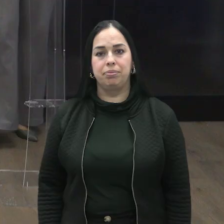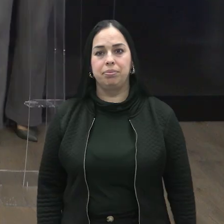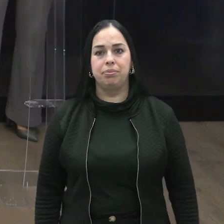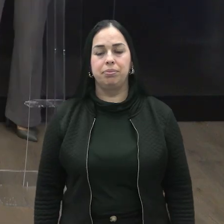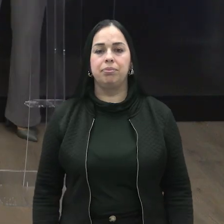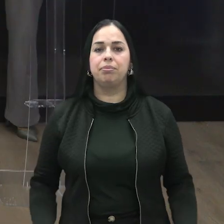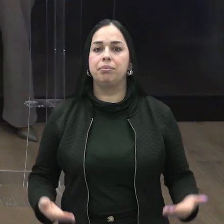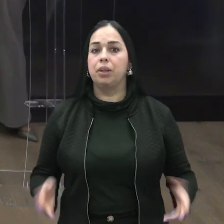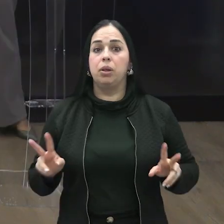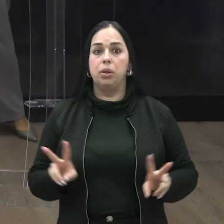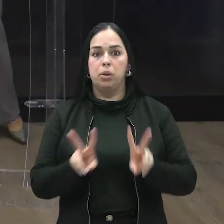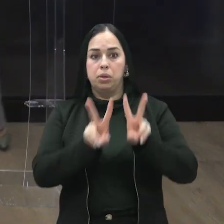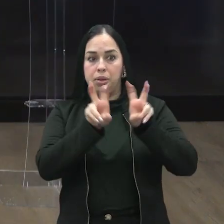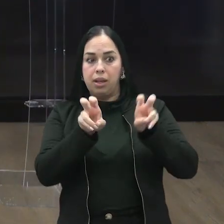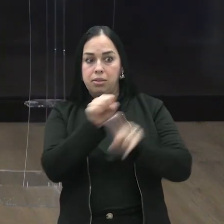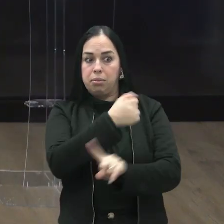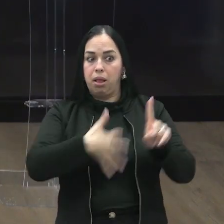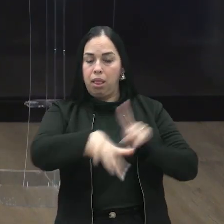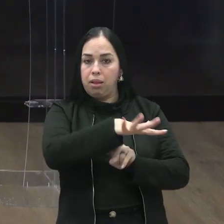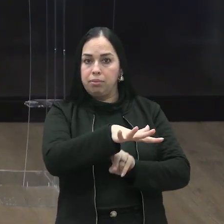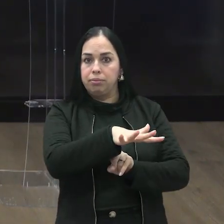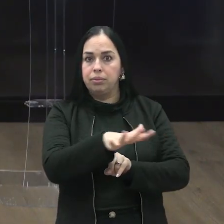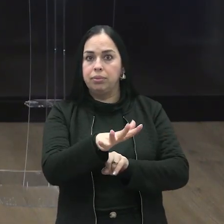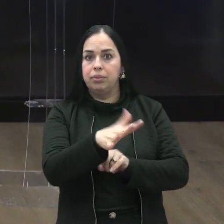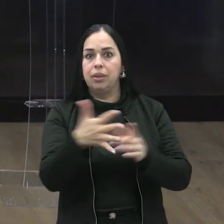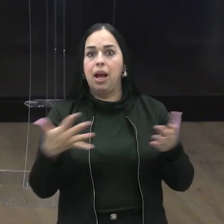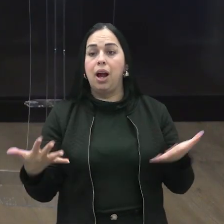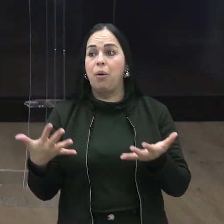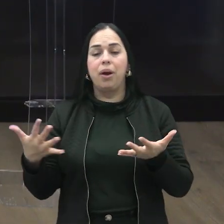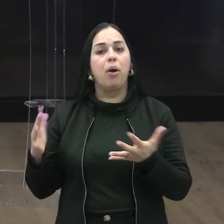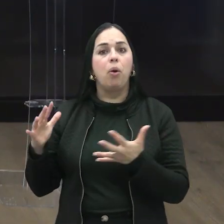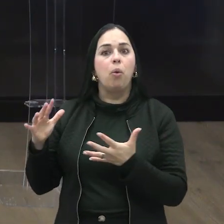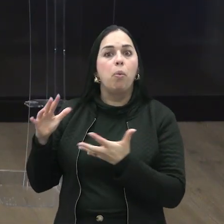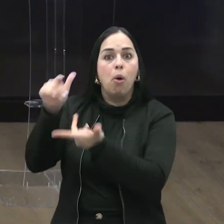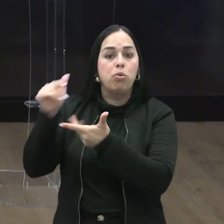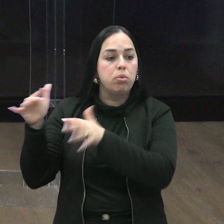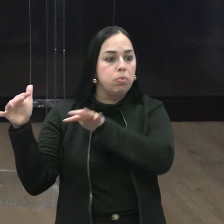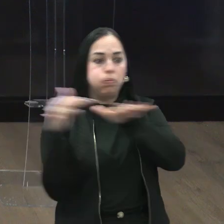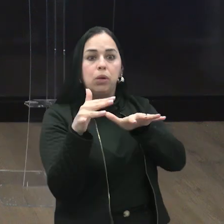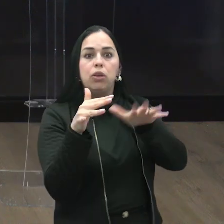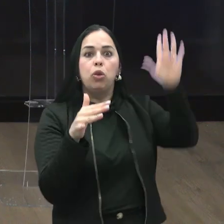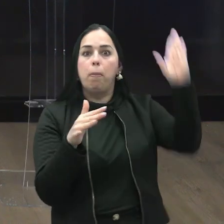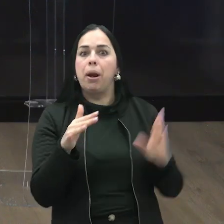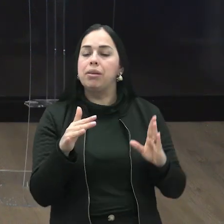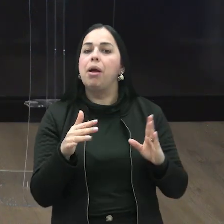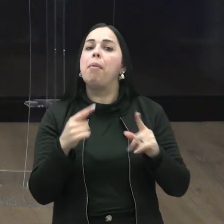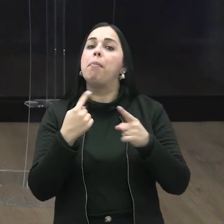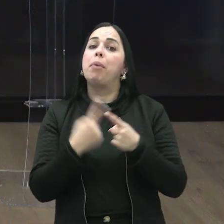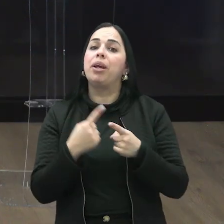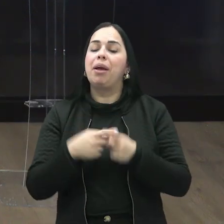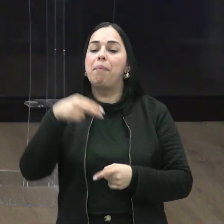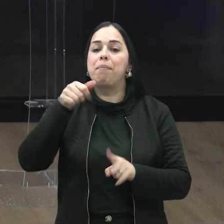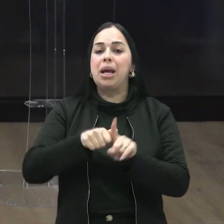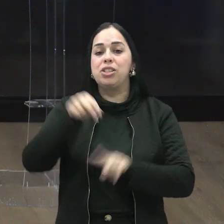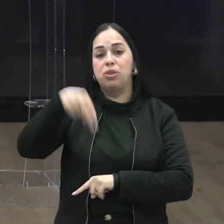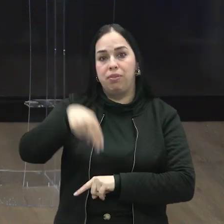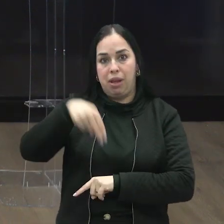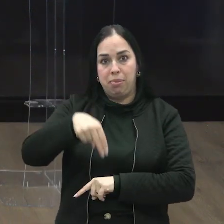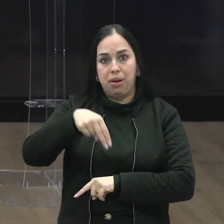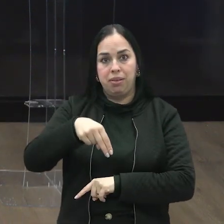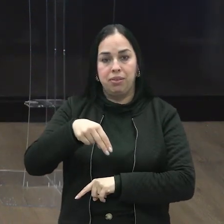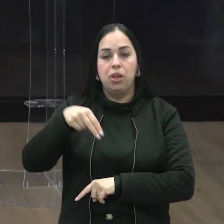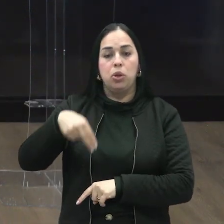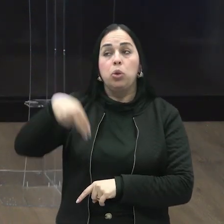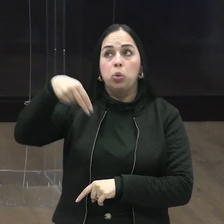YouTube. Quando o assunto é meio ambiente, a atenção do mundo se volta para o Brasil. É que em novembro acontece em